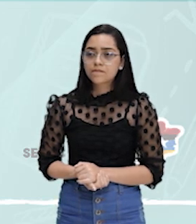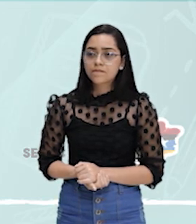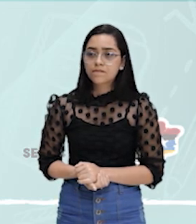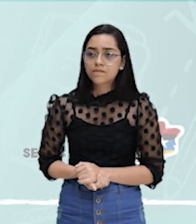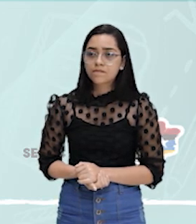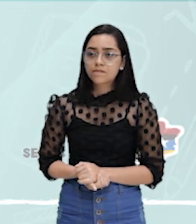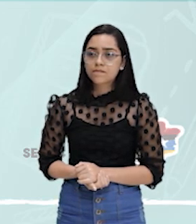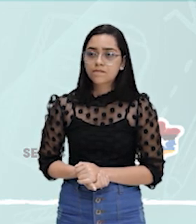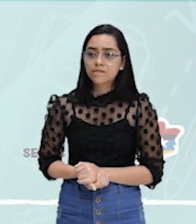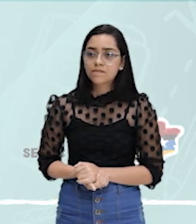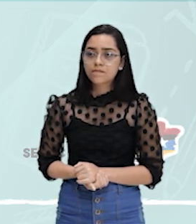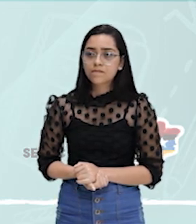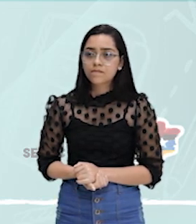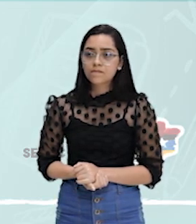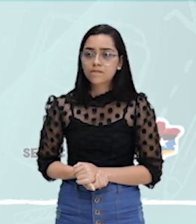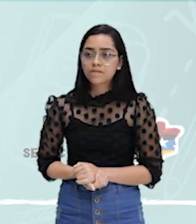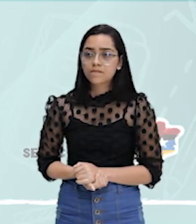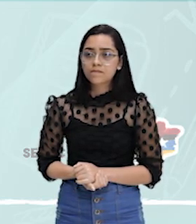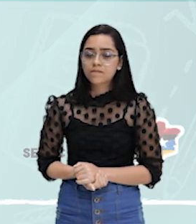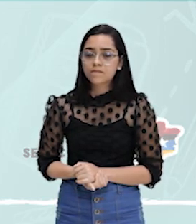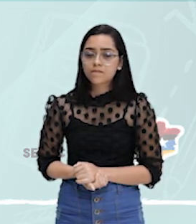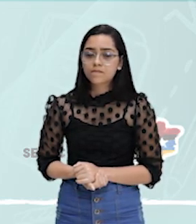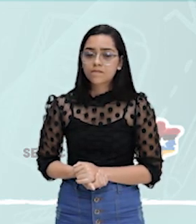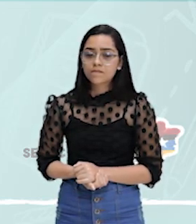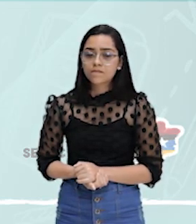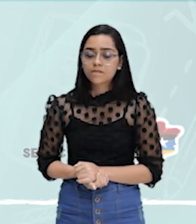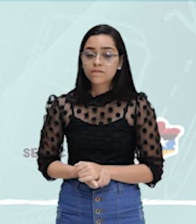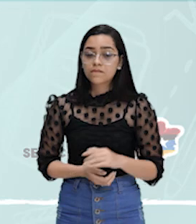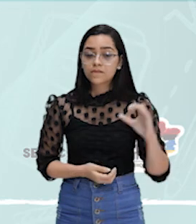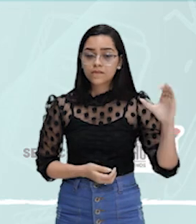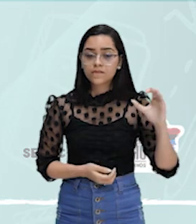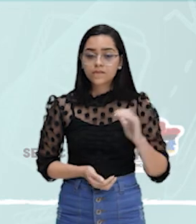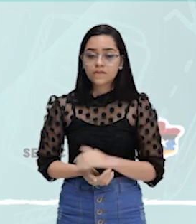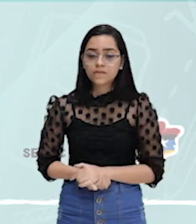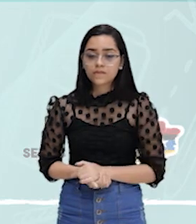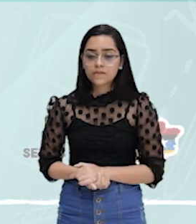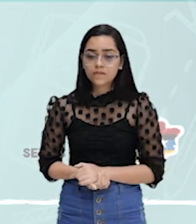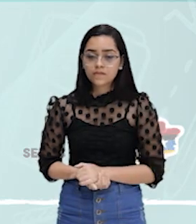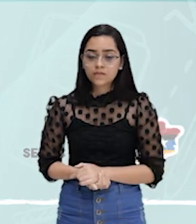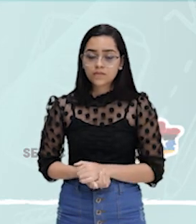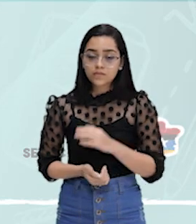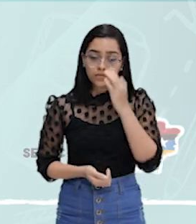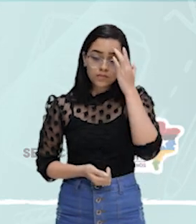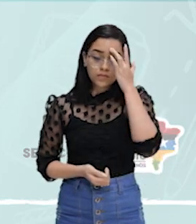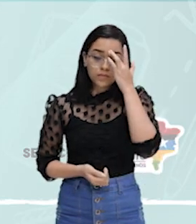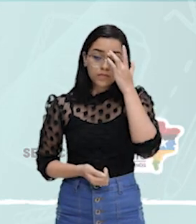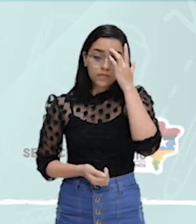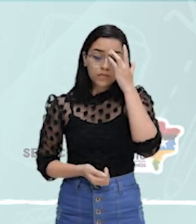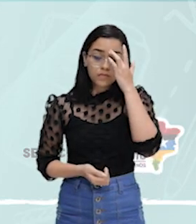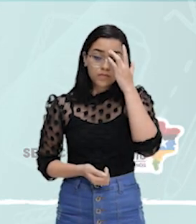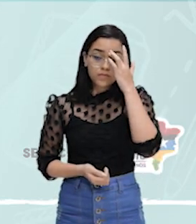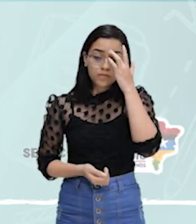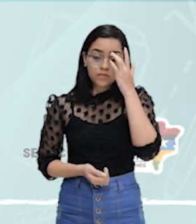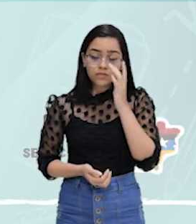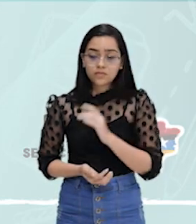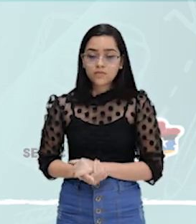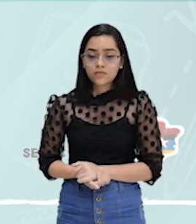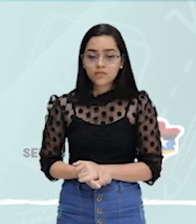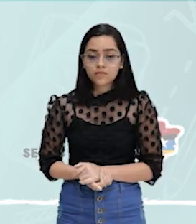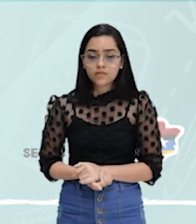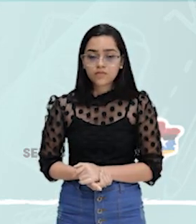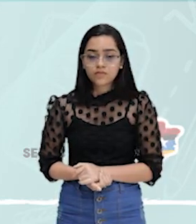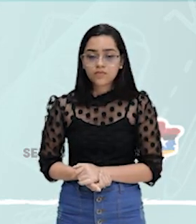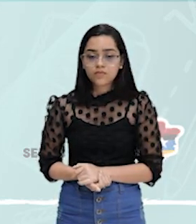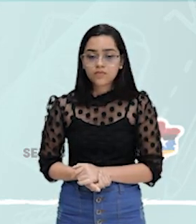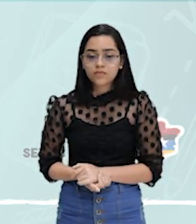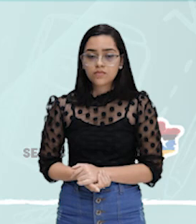da democracia, né, no Chile. Vamos ver. Letra C. Refere-se à ditadura chilena e representa o conjunto de partidos de oposição